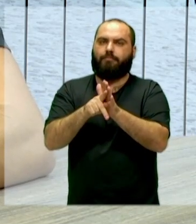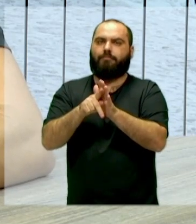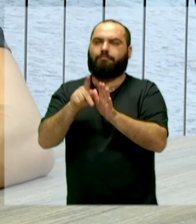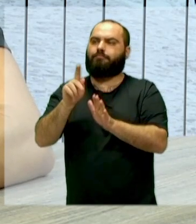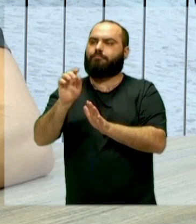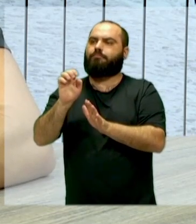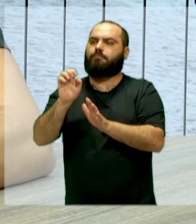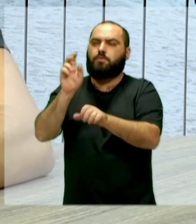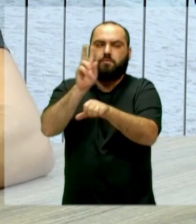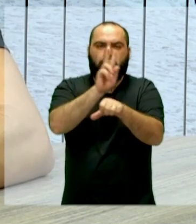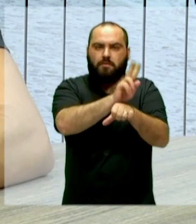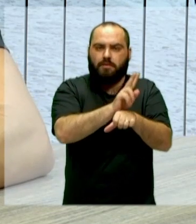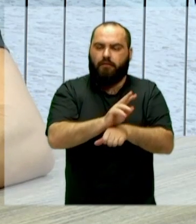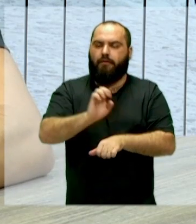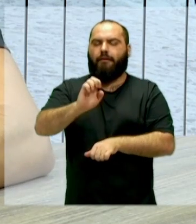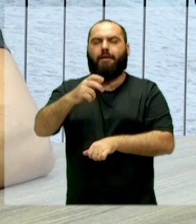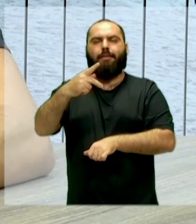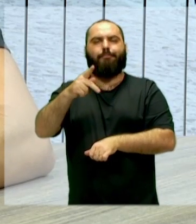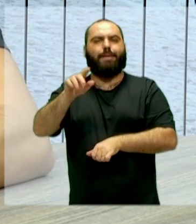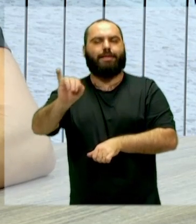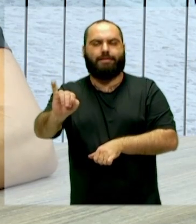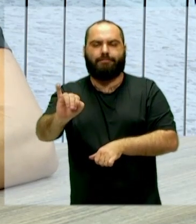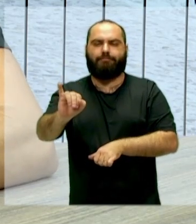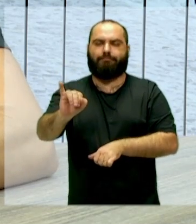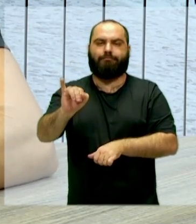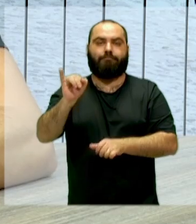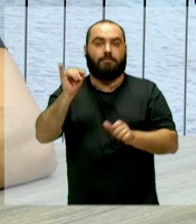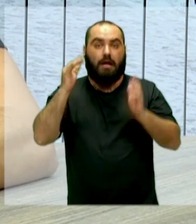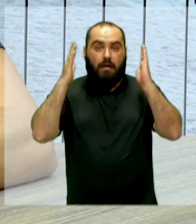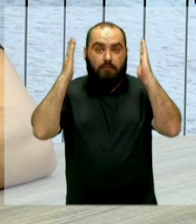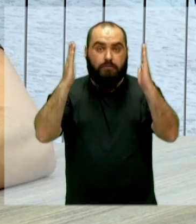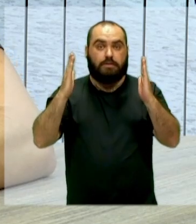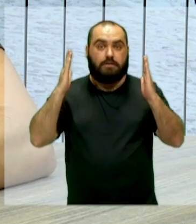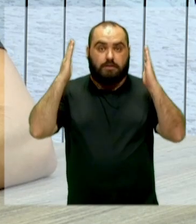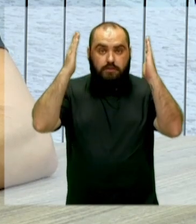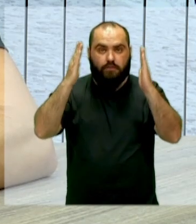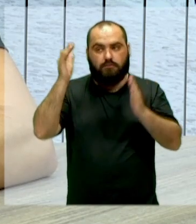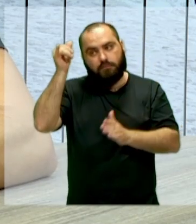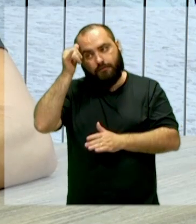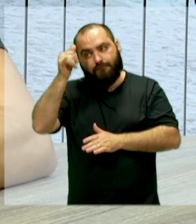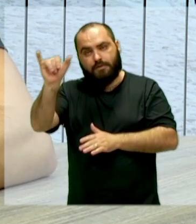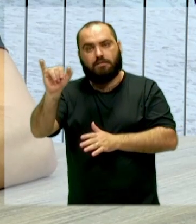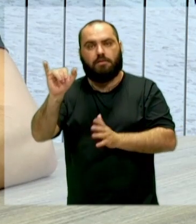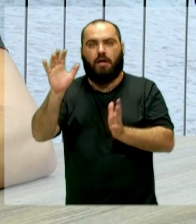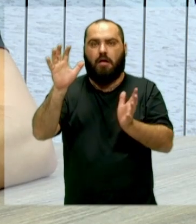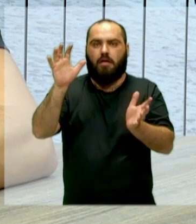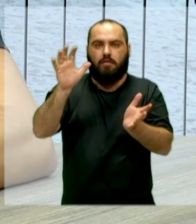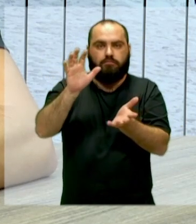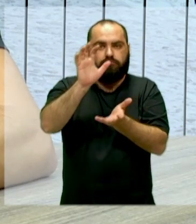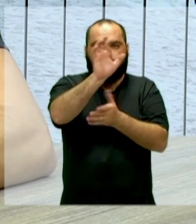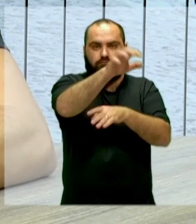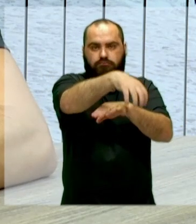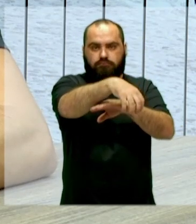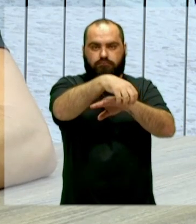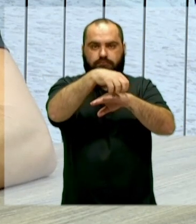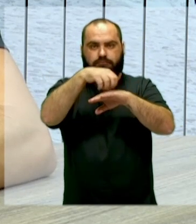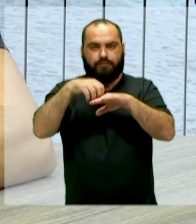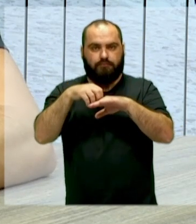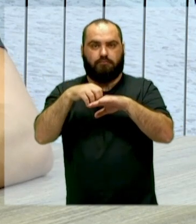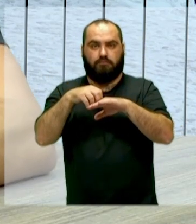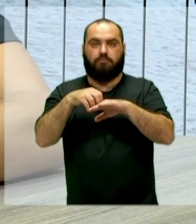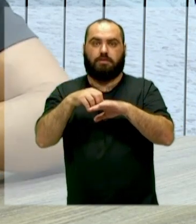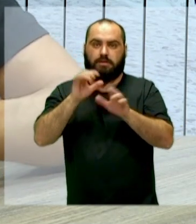proteção individual dos trabalhadores né caminhões que não compact tem os resíduos hoje Itajaí tá passando por um